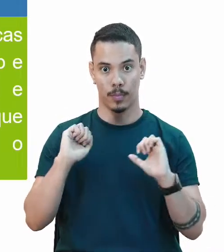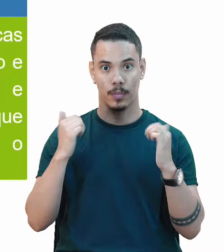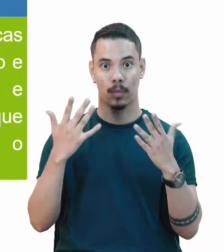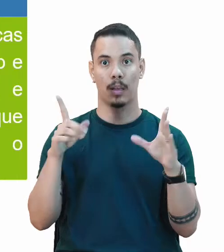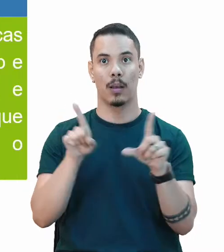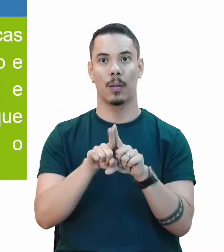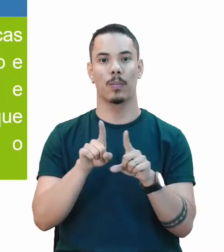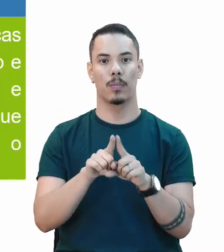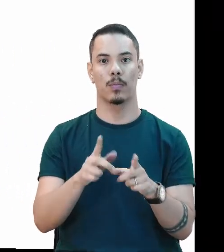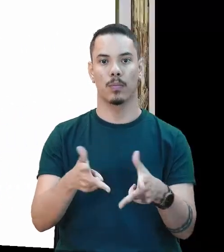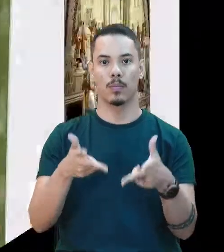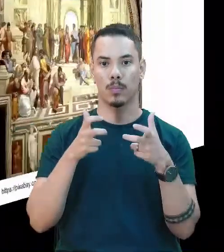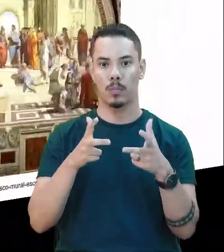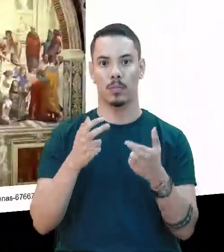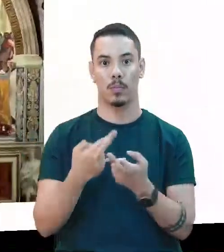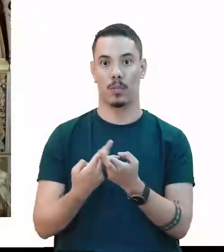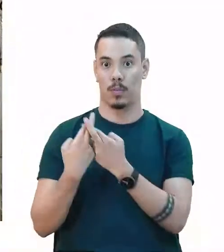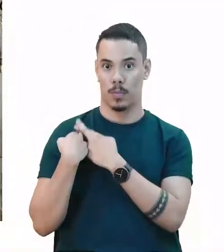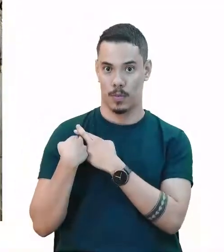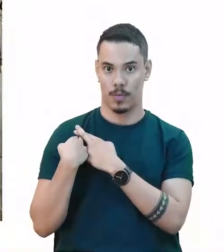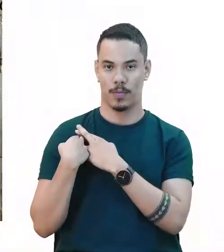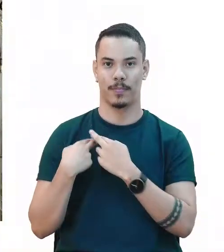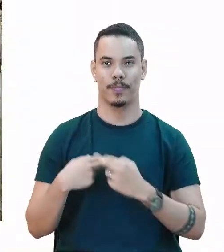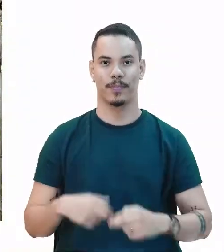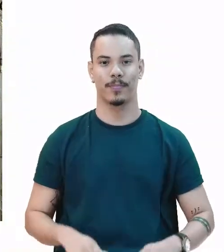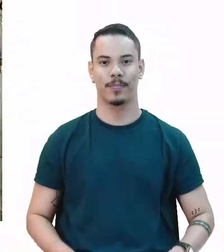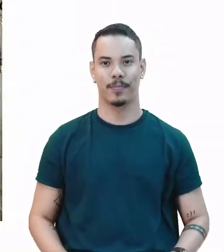consumo responsável.